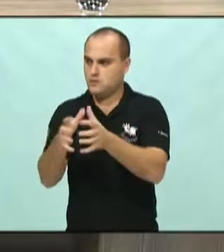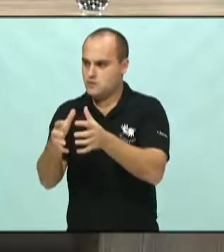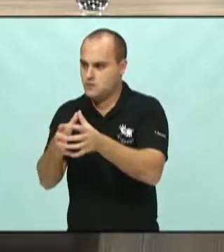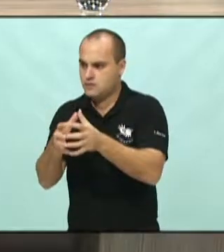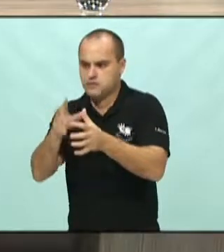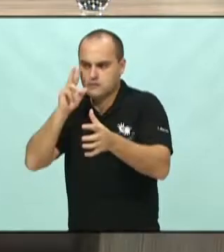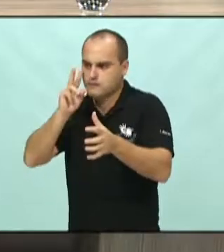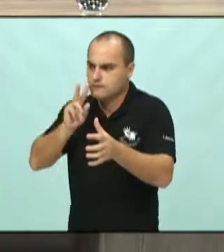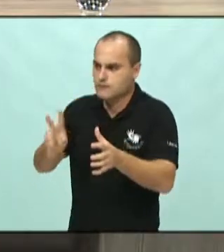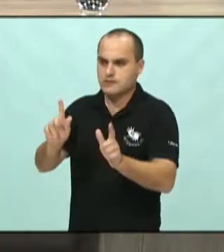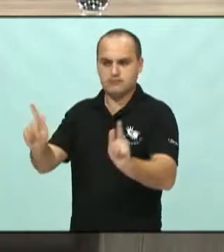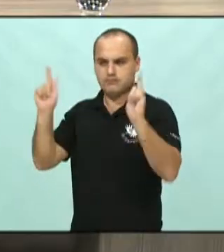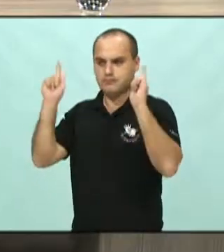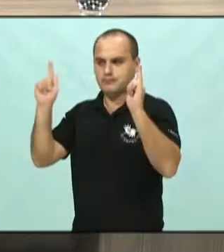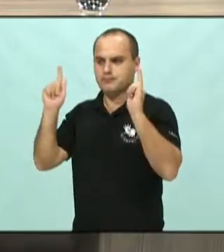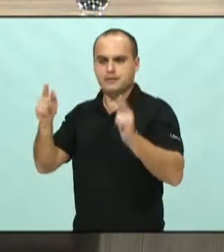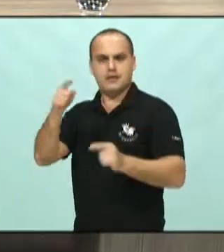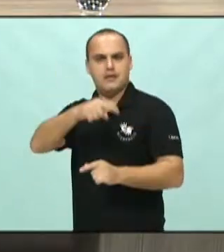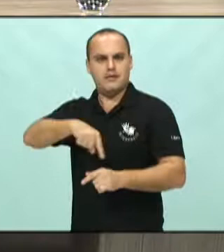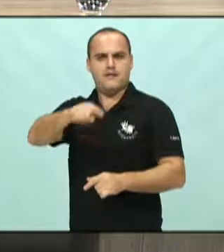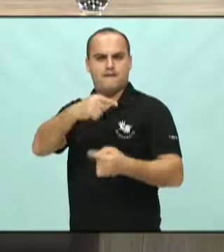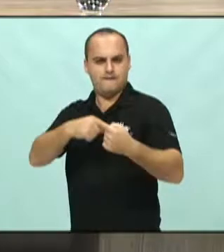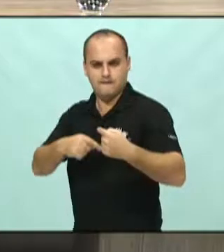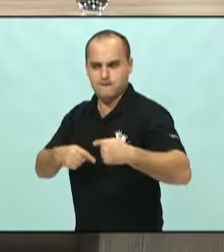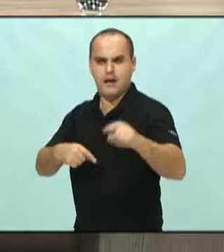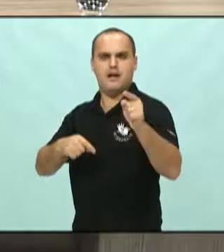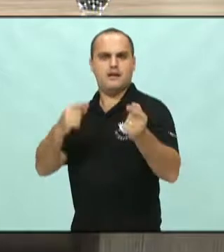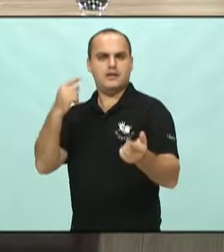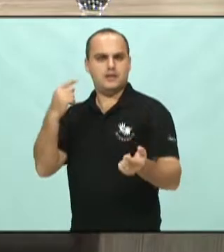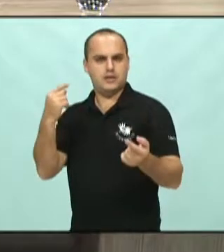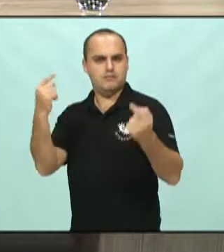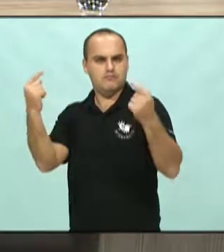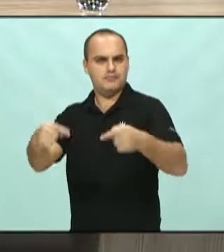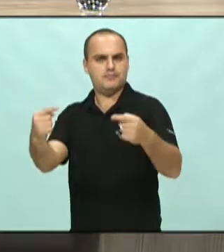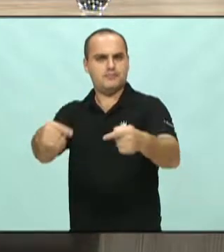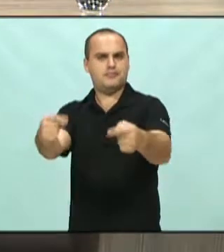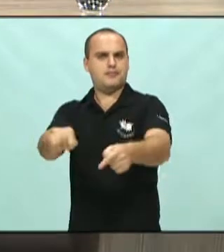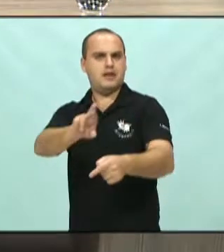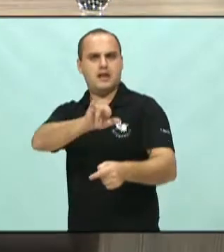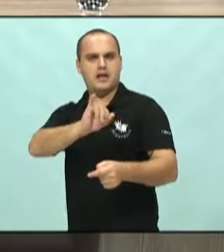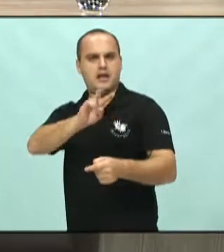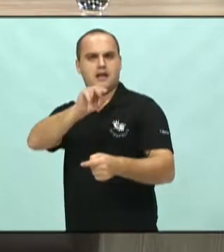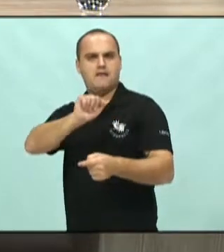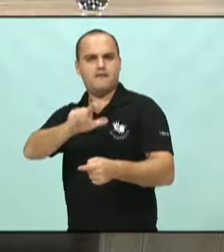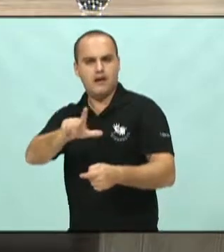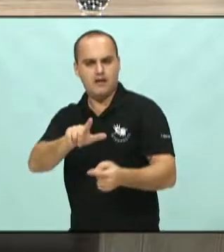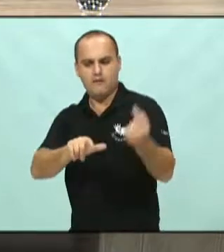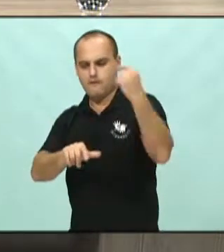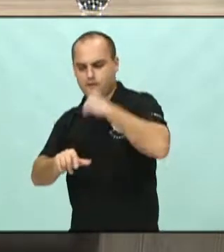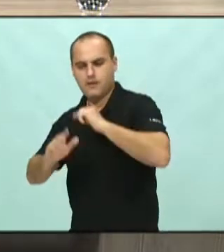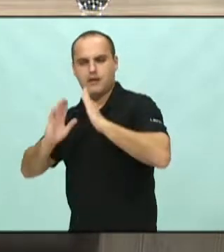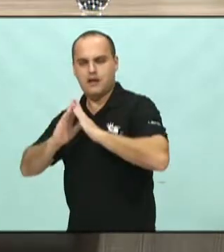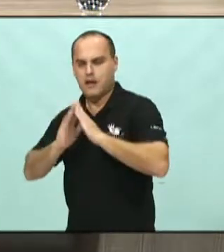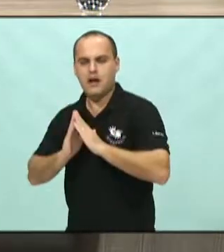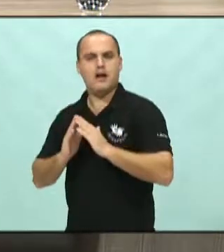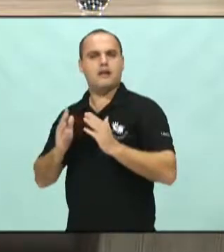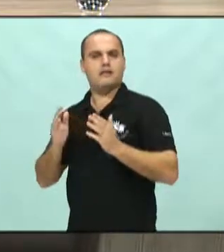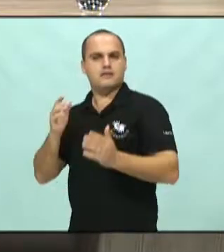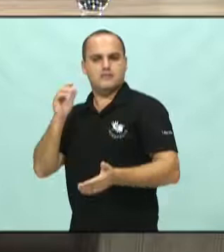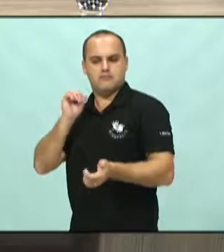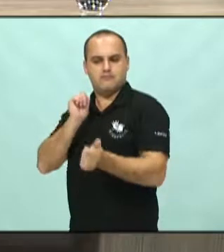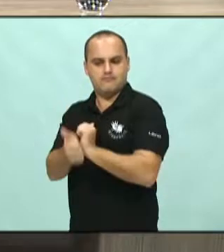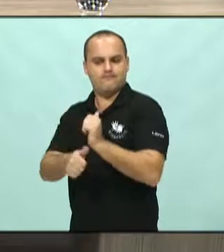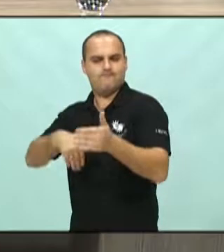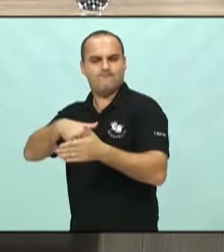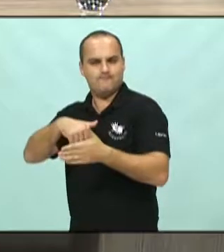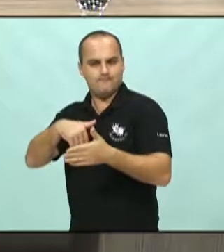muito dessa proposta de ter que ir jogar num rival histórico, receber o rival em casa, fazer a sua